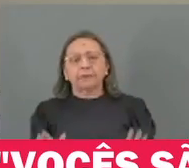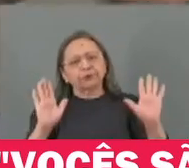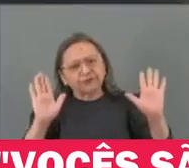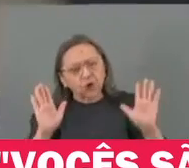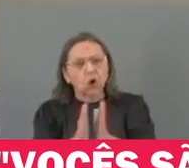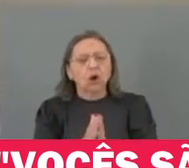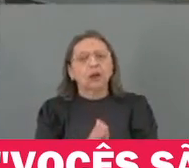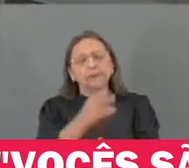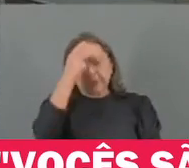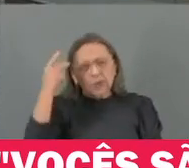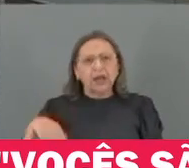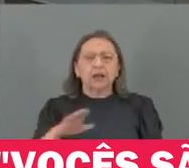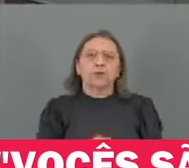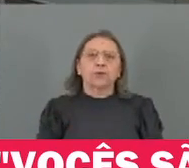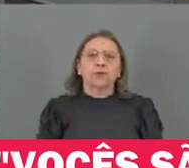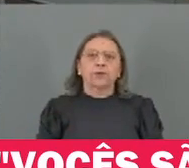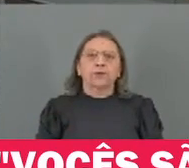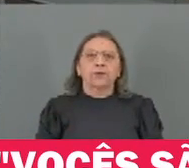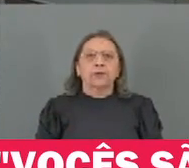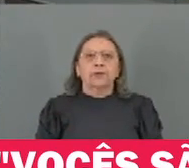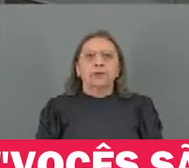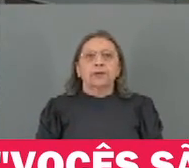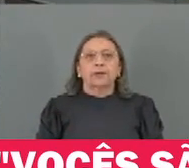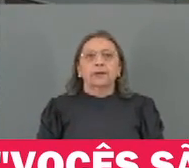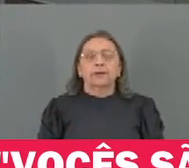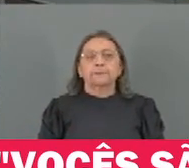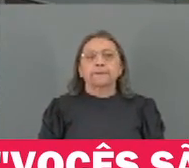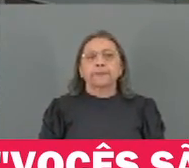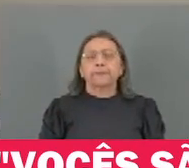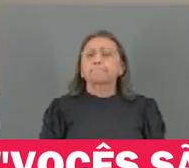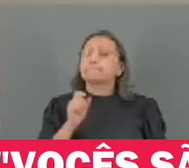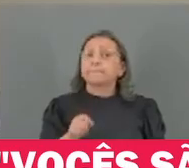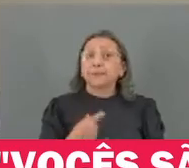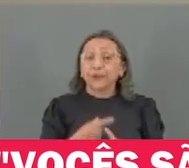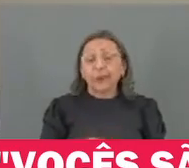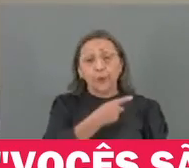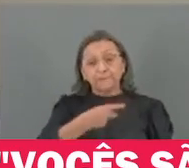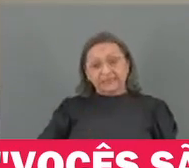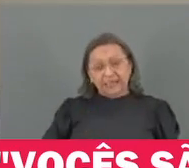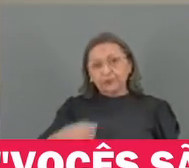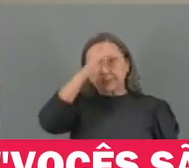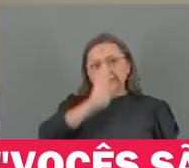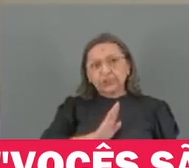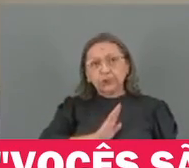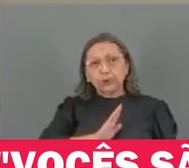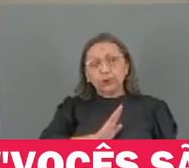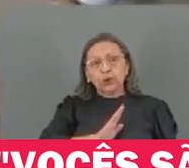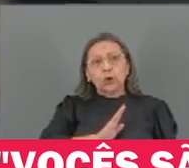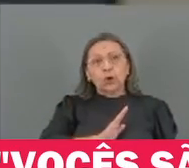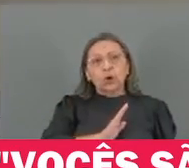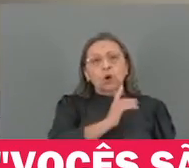Minha gente. Gente, só um minutinho. O catalisador foi o presidente da República. Por quê? O presidente da República convocou